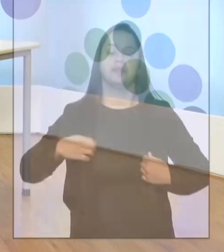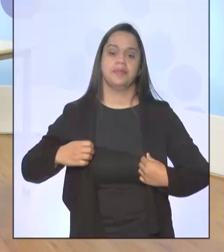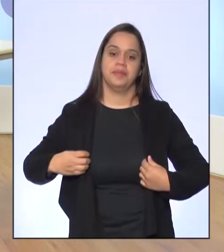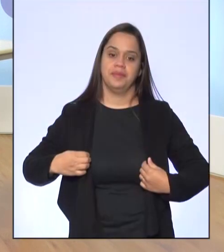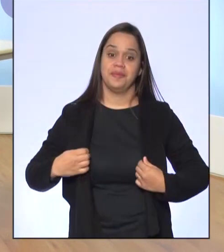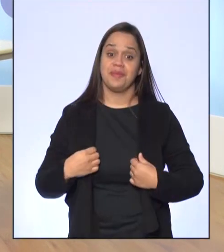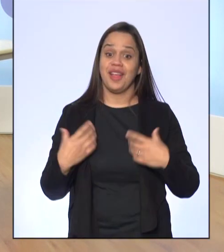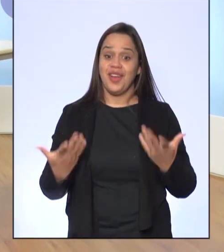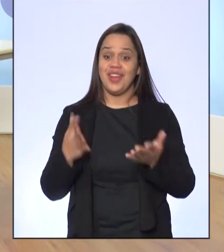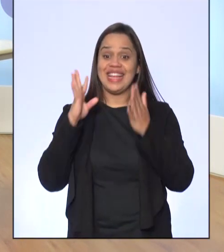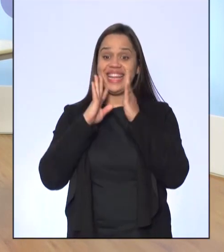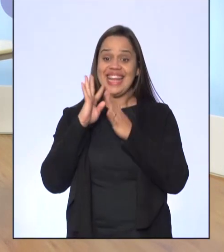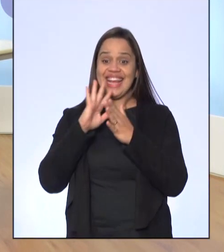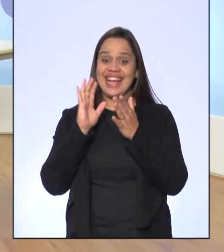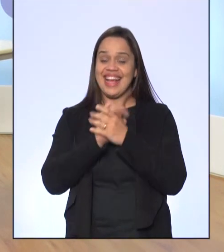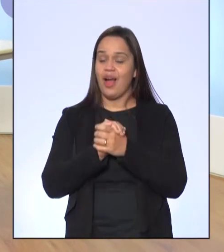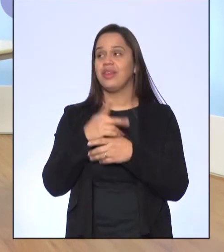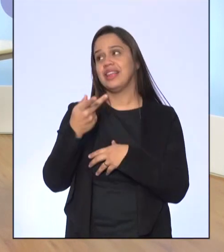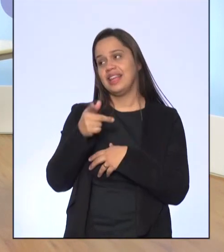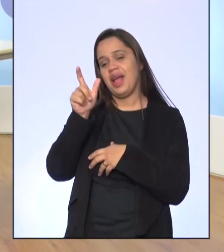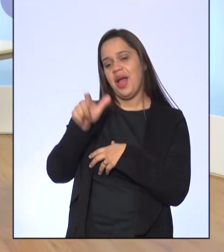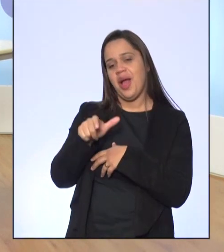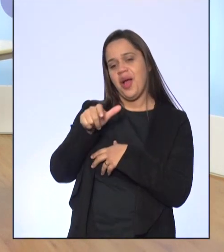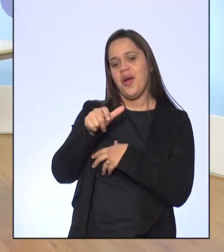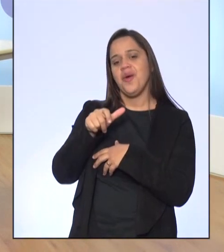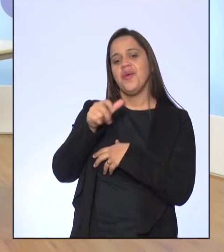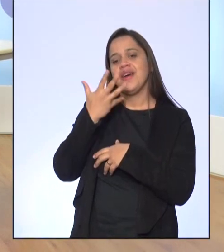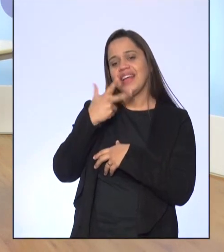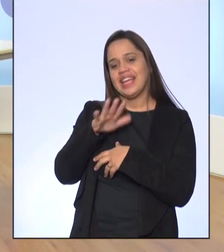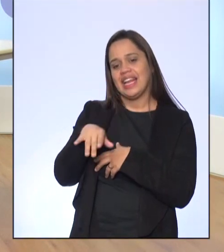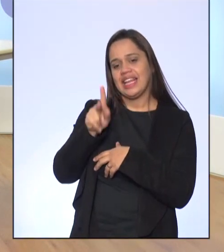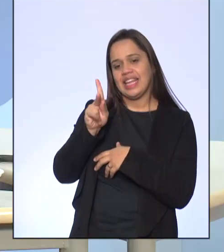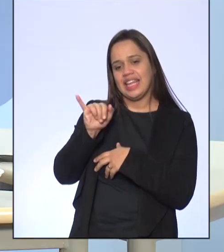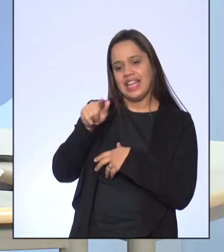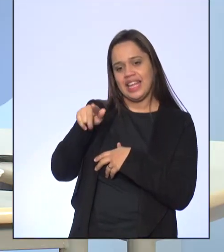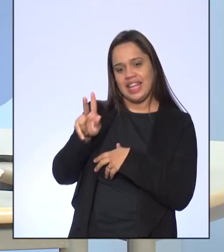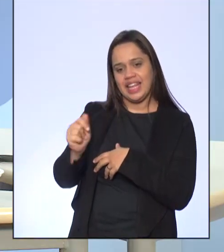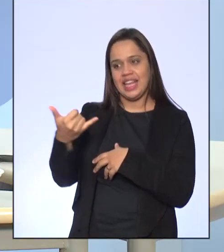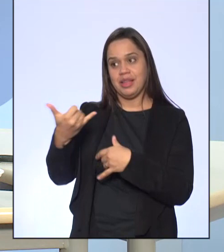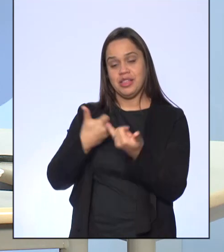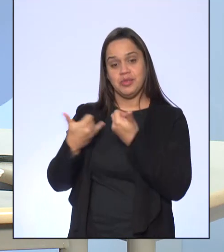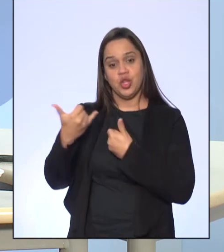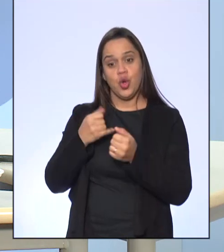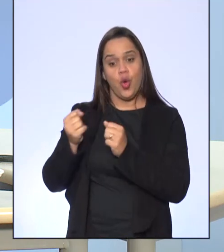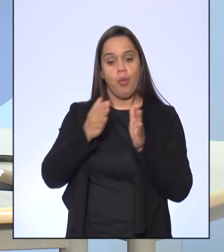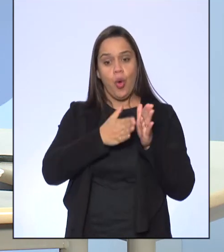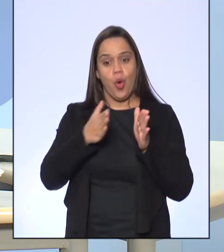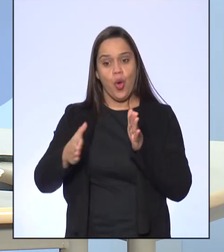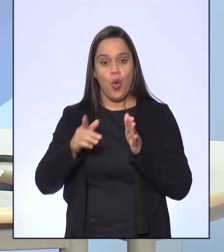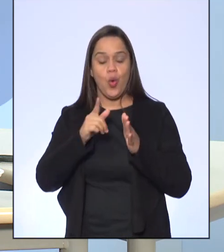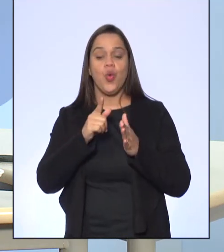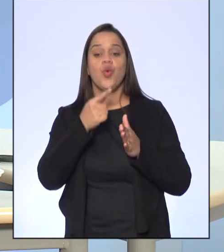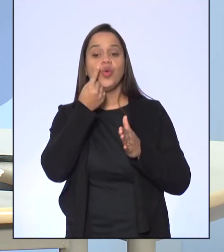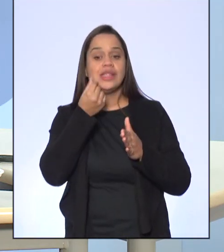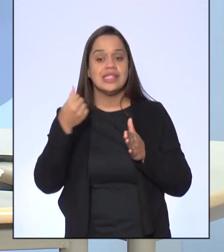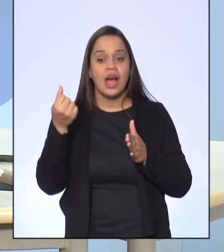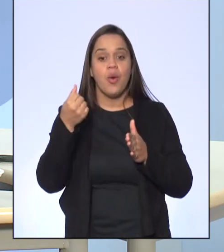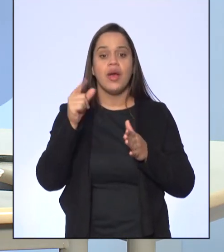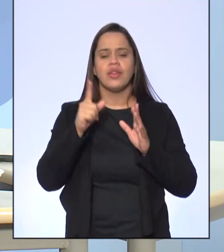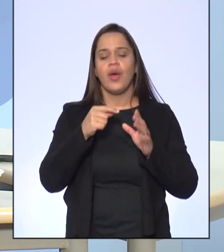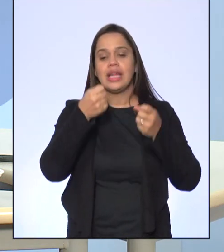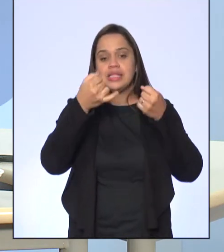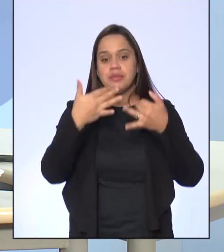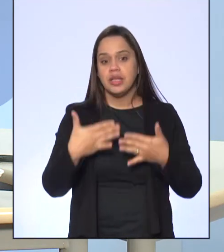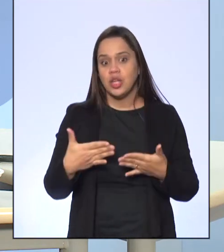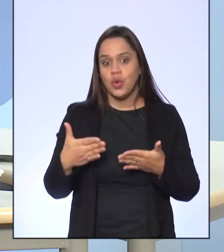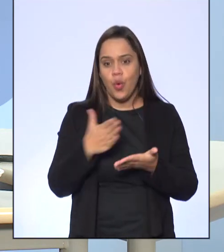Que legal! Então a Kika falou pra gente um pouquinho do processo do sal. Nesse processo, ela falou alguns tipos de separação de mistura. Então, vamos lá,